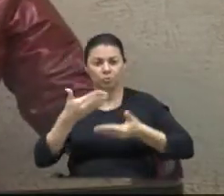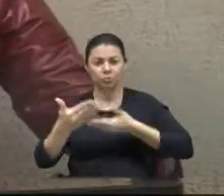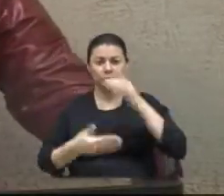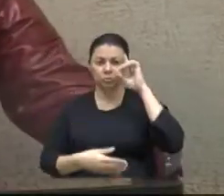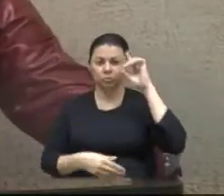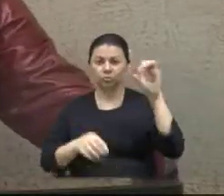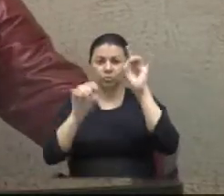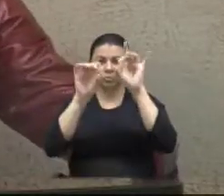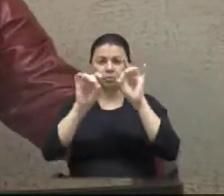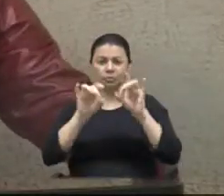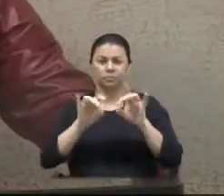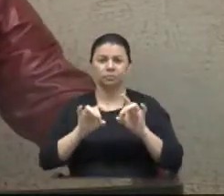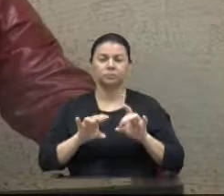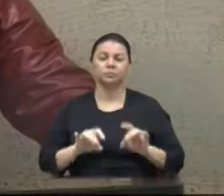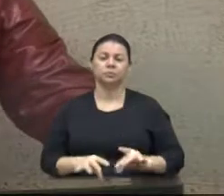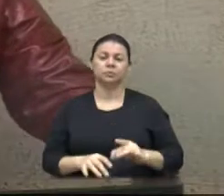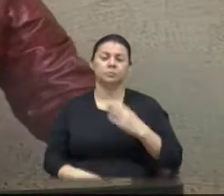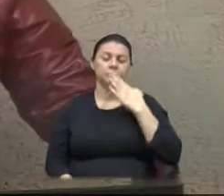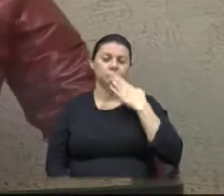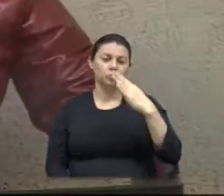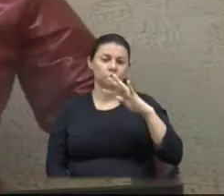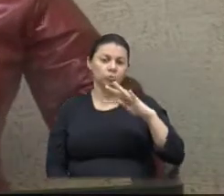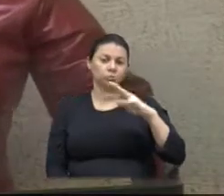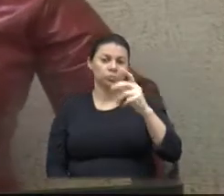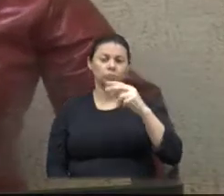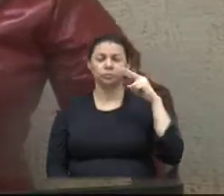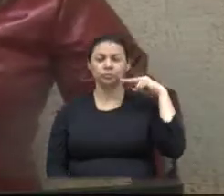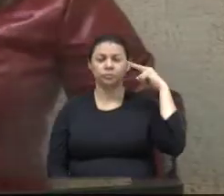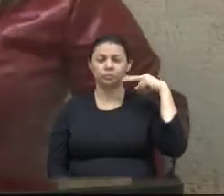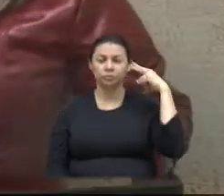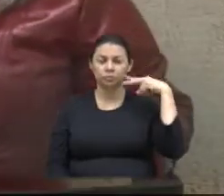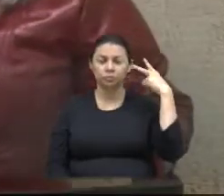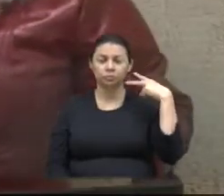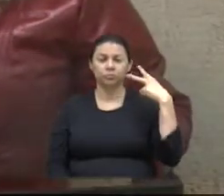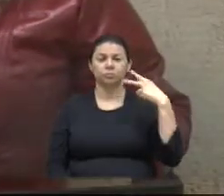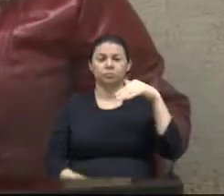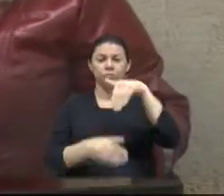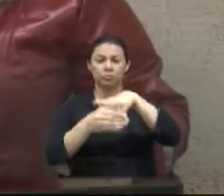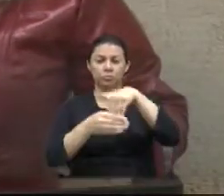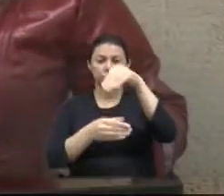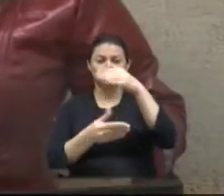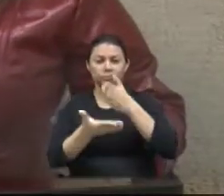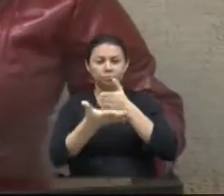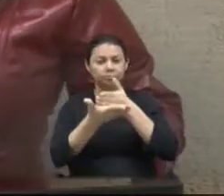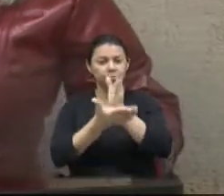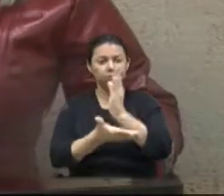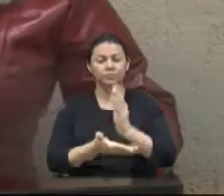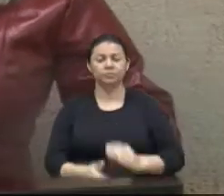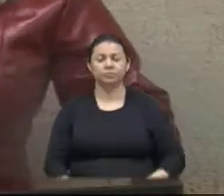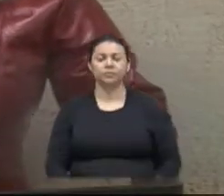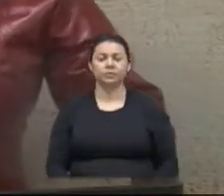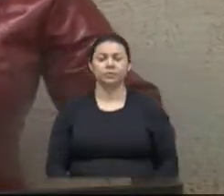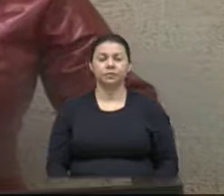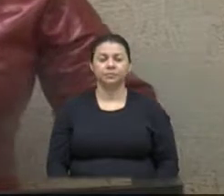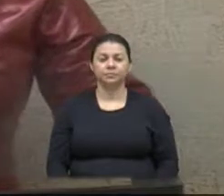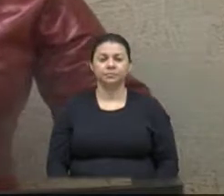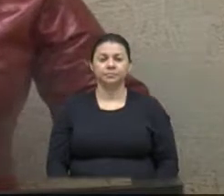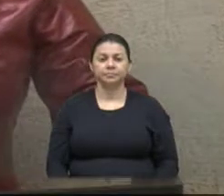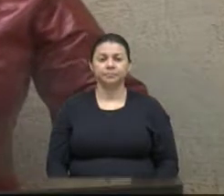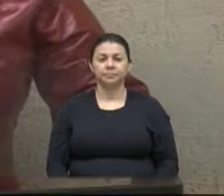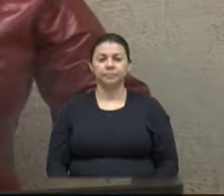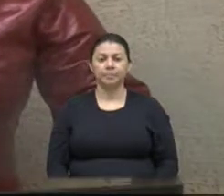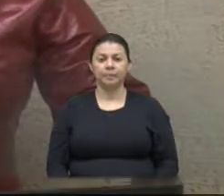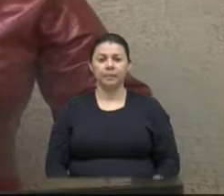peço a todos os vereadores que possam estar votando junto com a gente para que a gente tenha a possibilidade de entregar